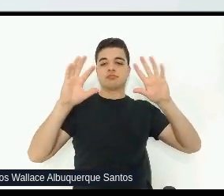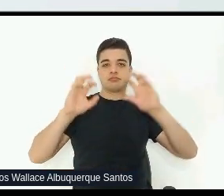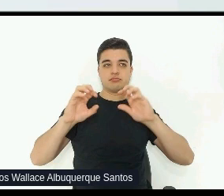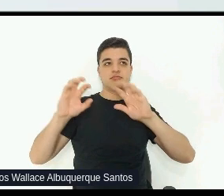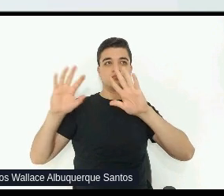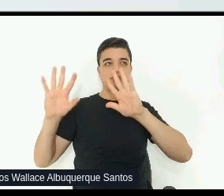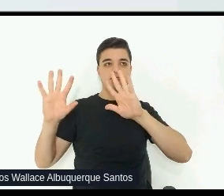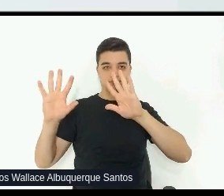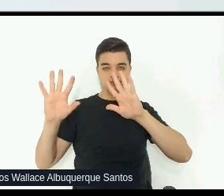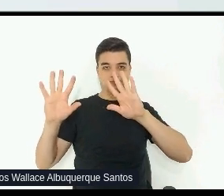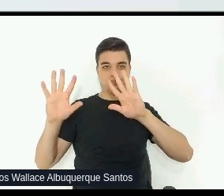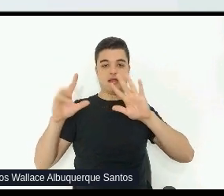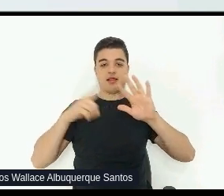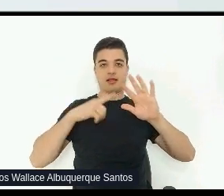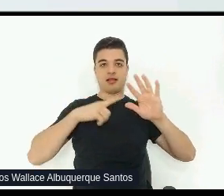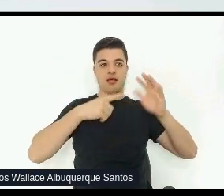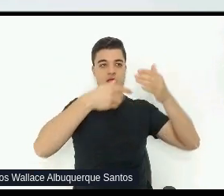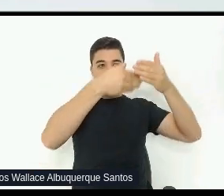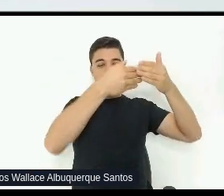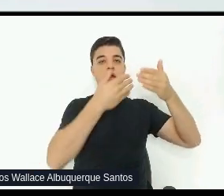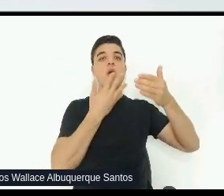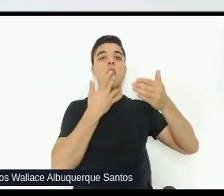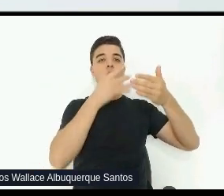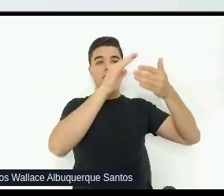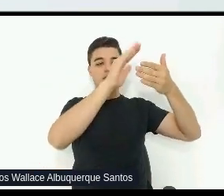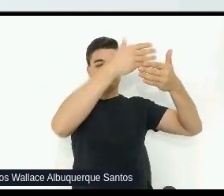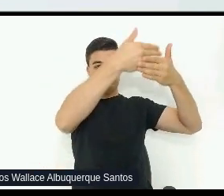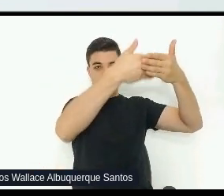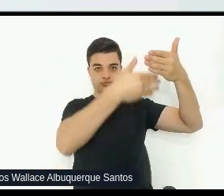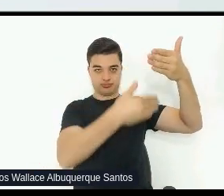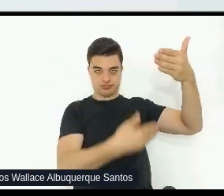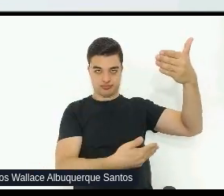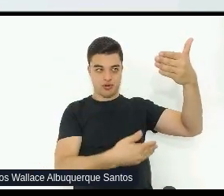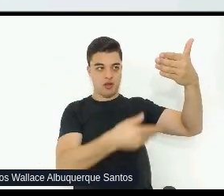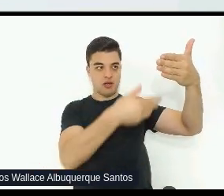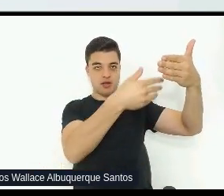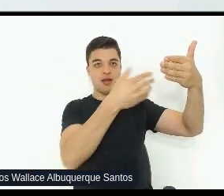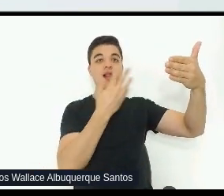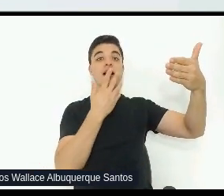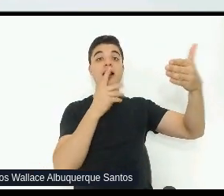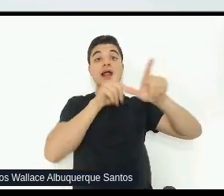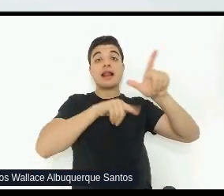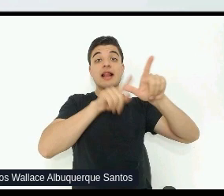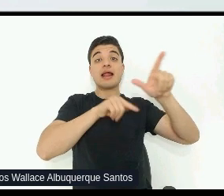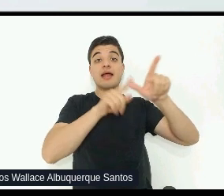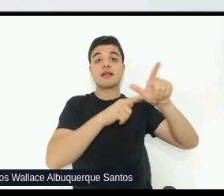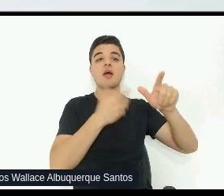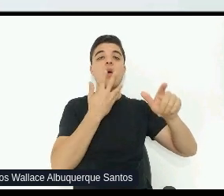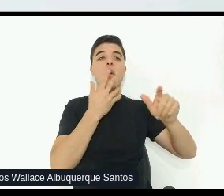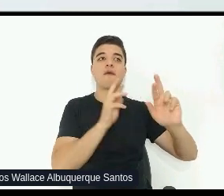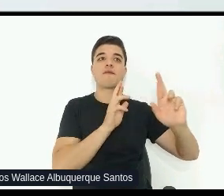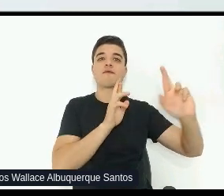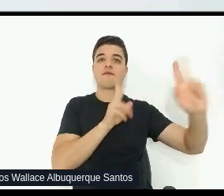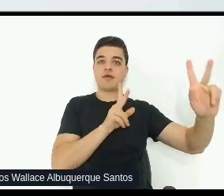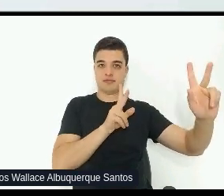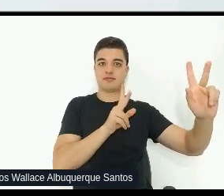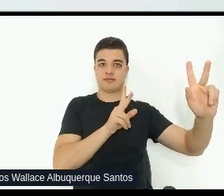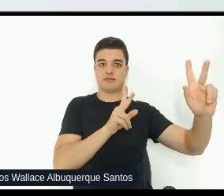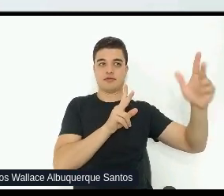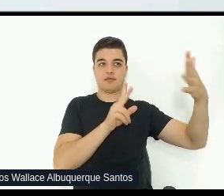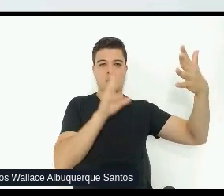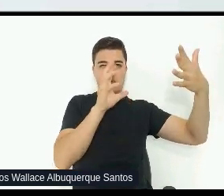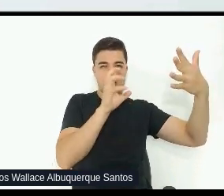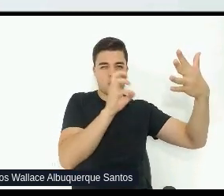texto e fundo. Se for um texto grande, a gente consegue fazer um contraste de 3 para 1. E se a gente quer